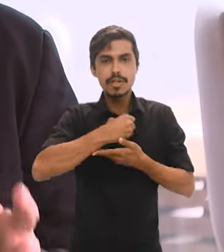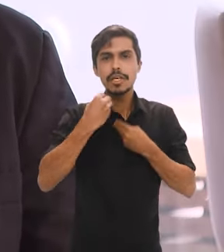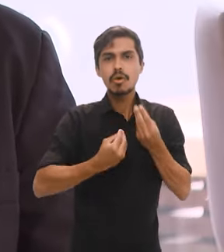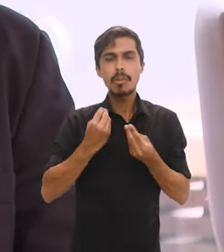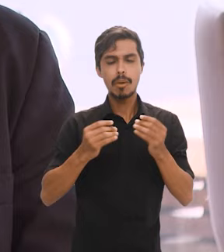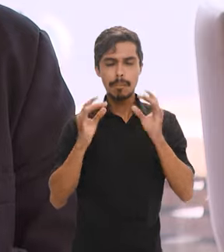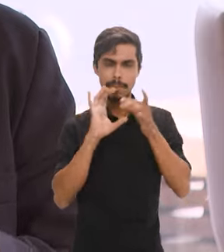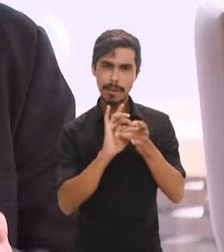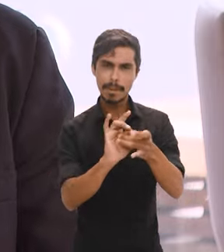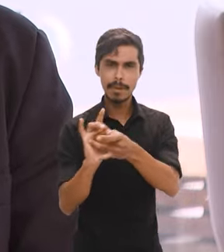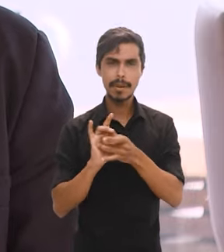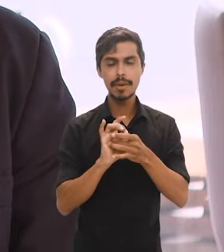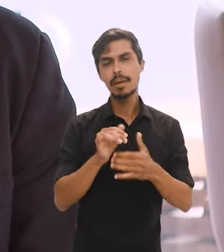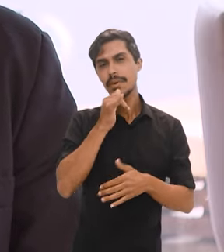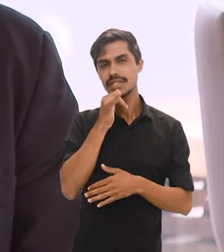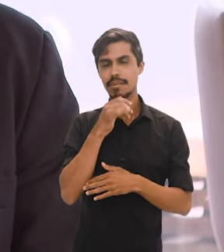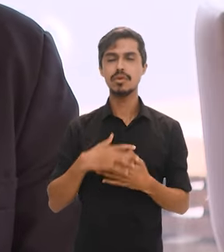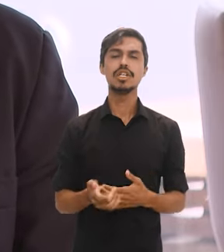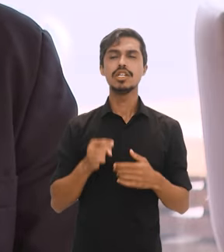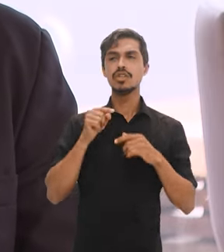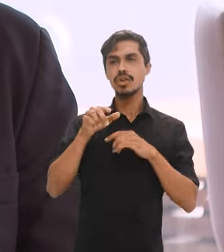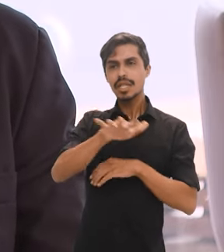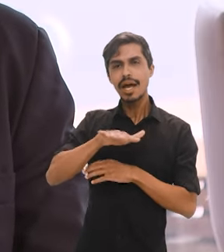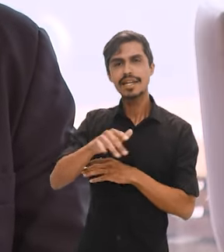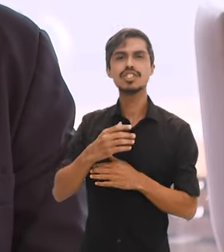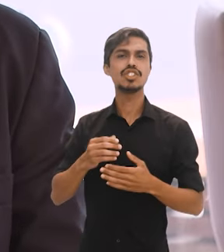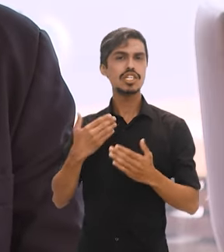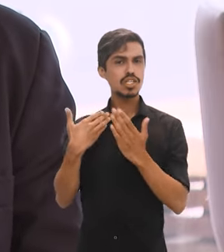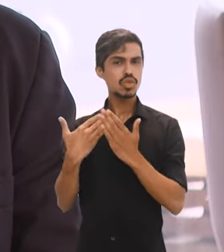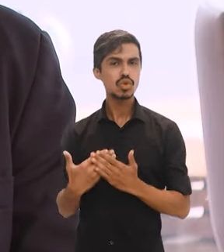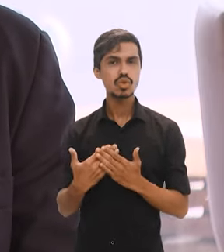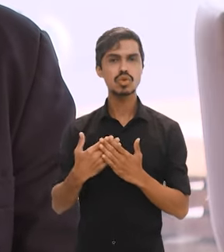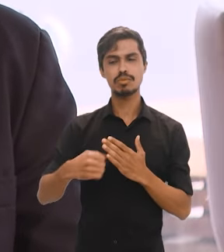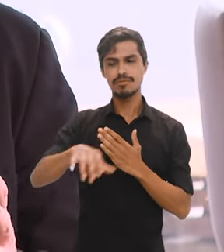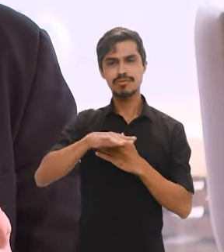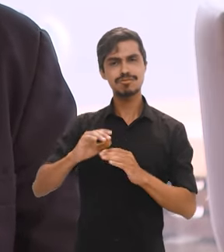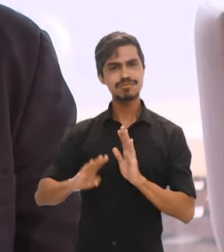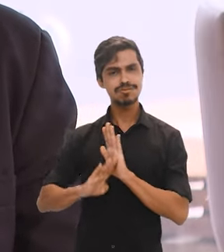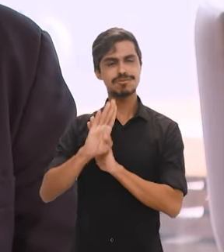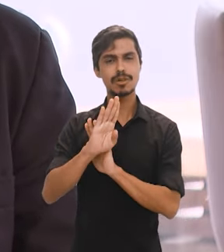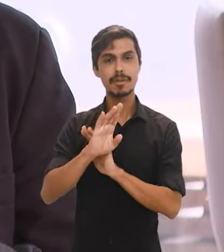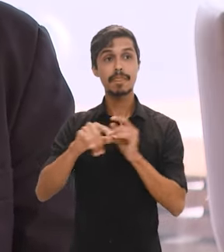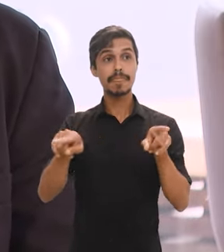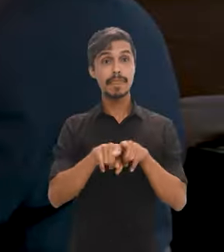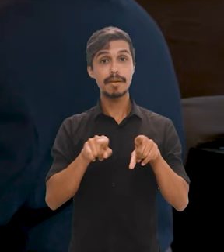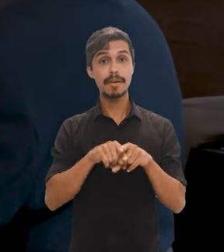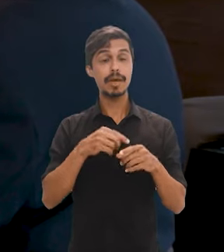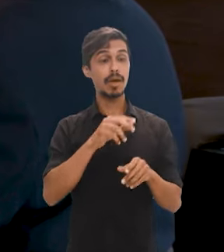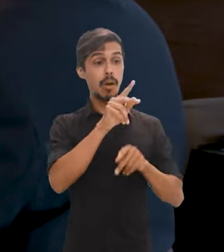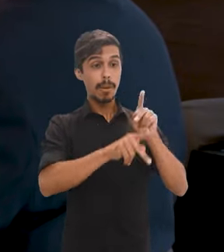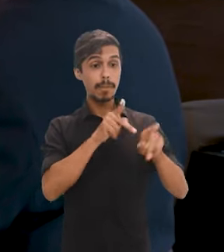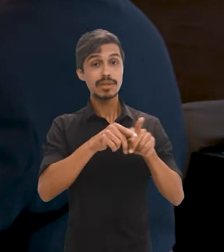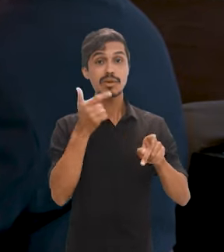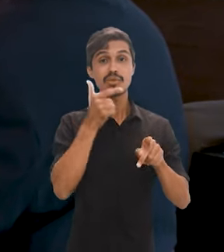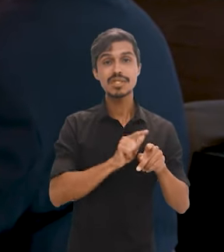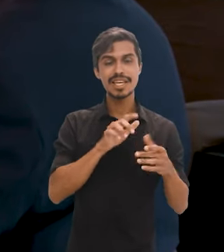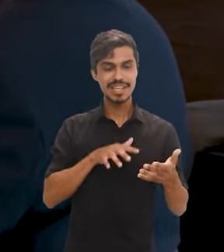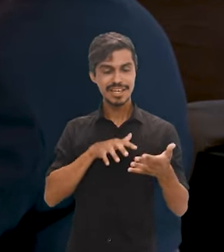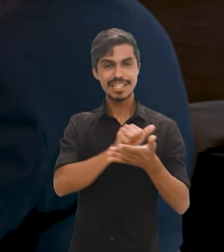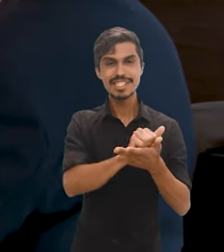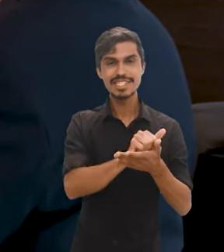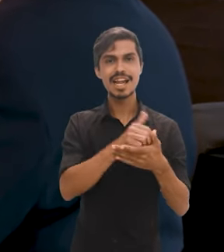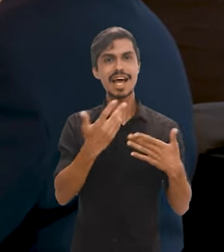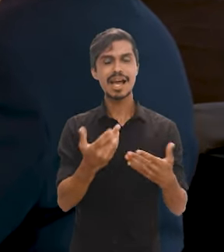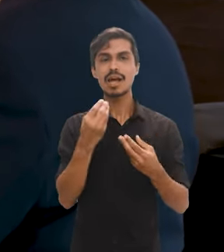sobre matrículas, sobre desempenho escolar. O Ministério do Desenvolvimento Social tem excelentes informações sobre uma parte da população beneficiada.